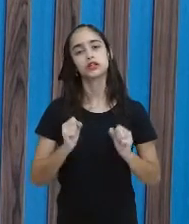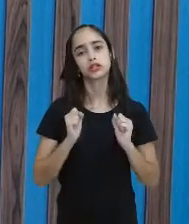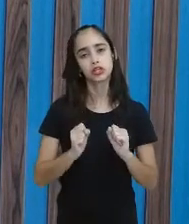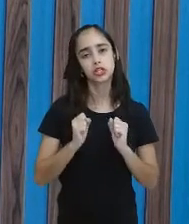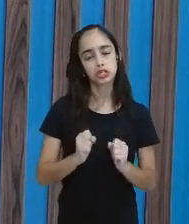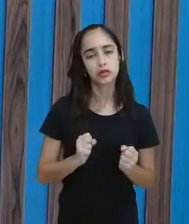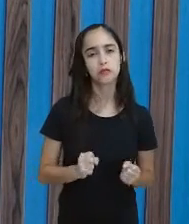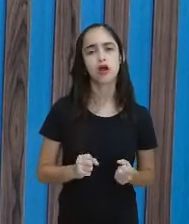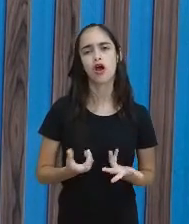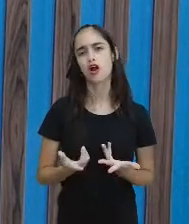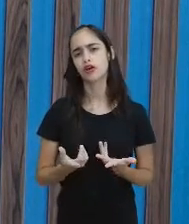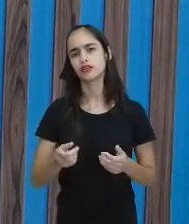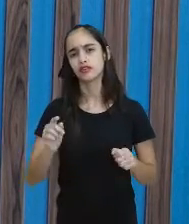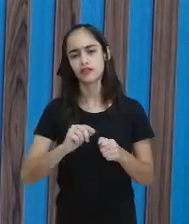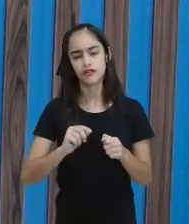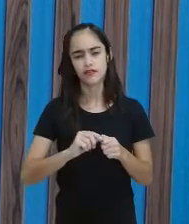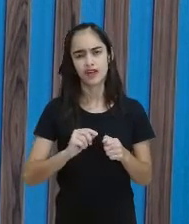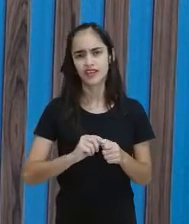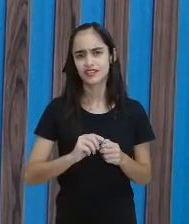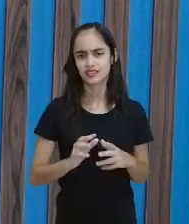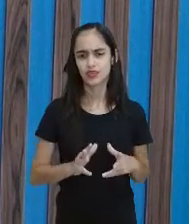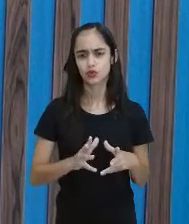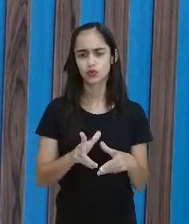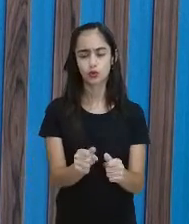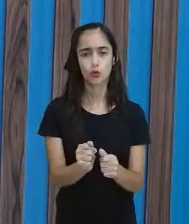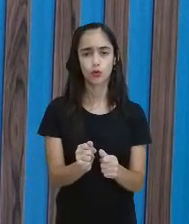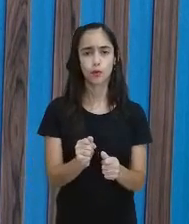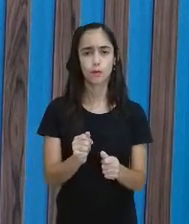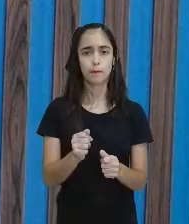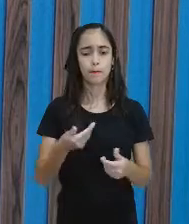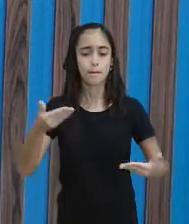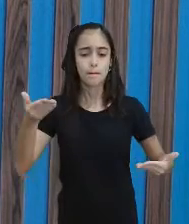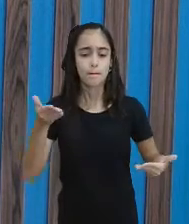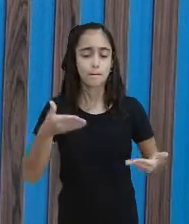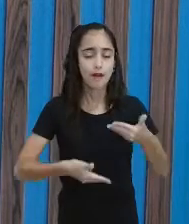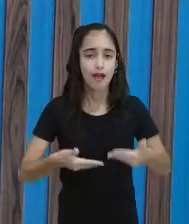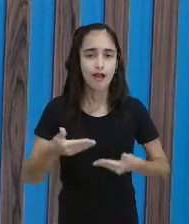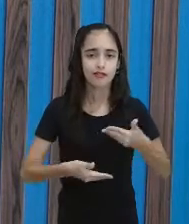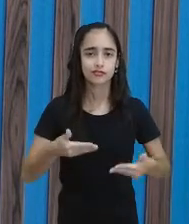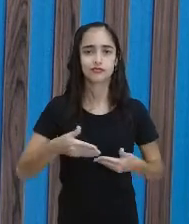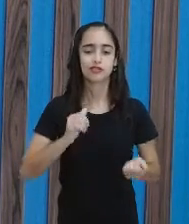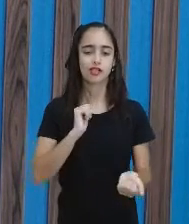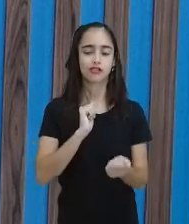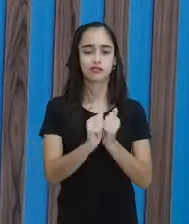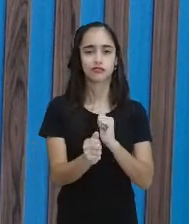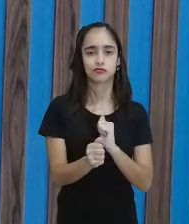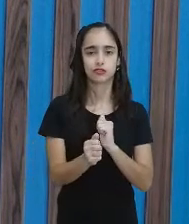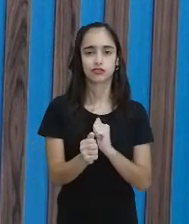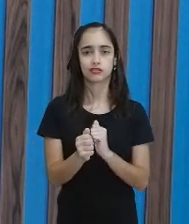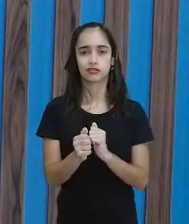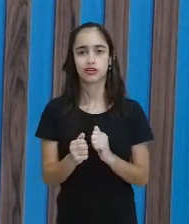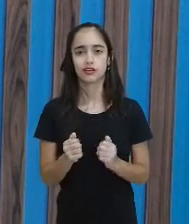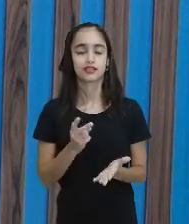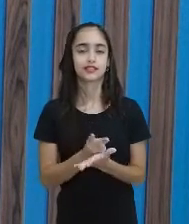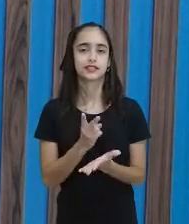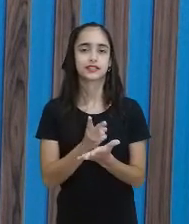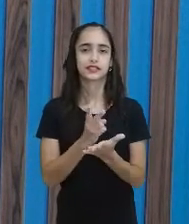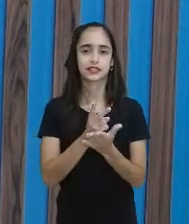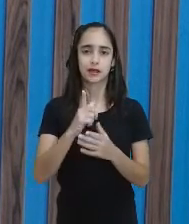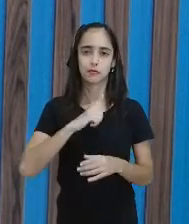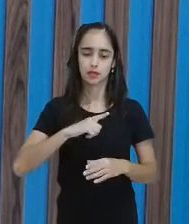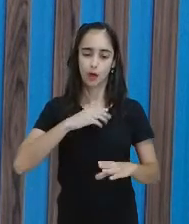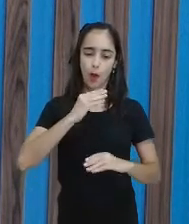defesa, e também pode ser de levantamento, né? Esses fundamentos, eles andam ali meio que misturados, né? Tanto